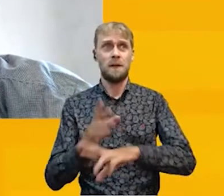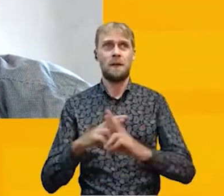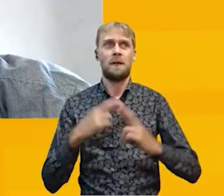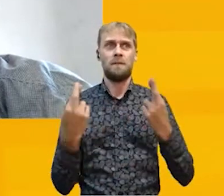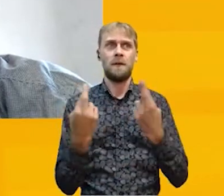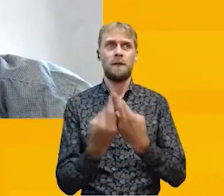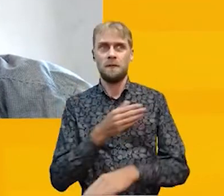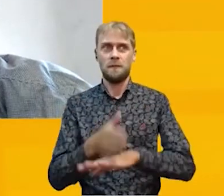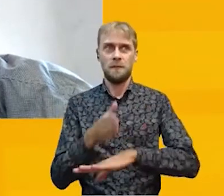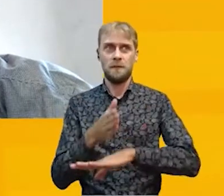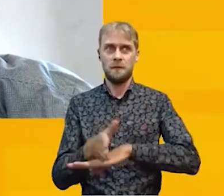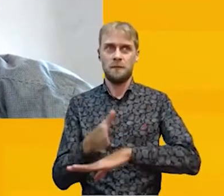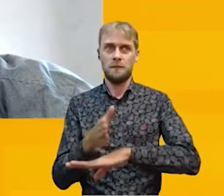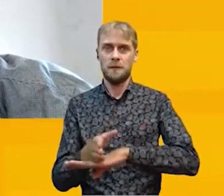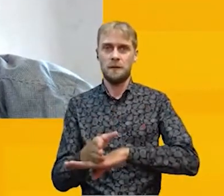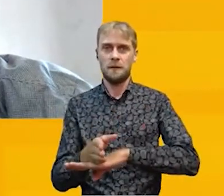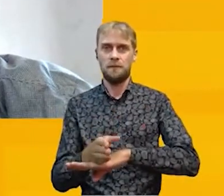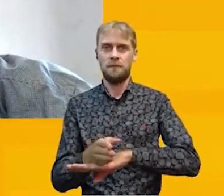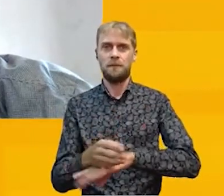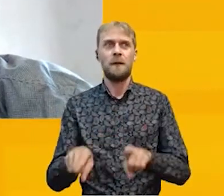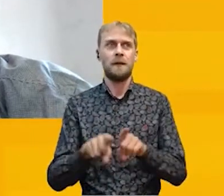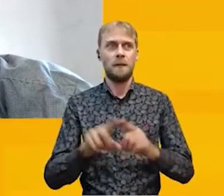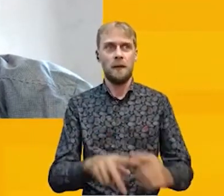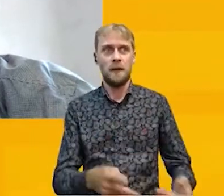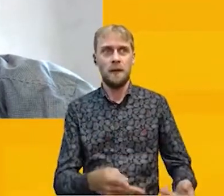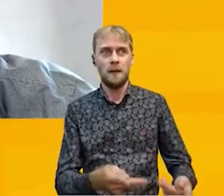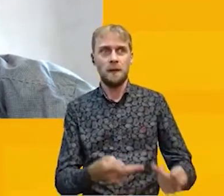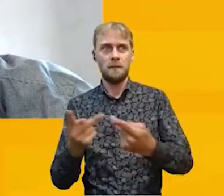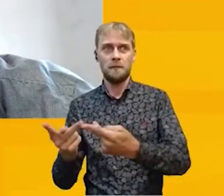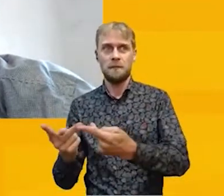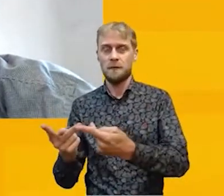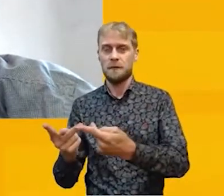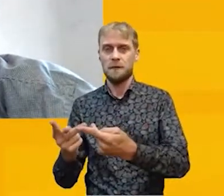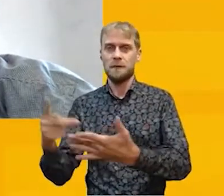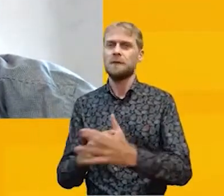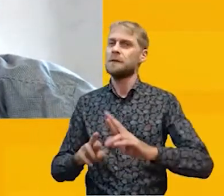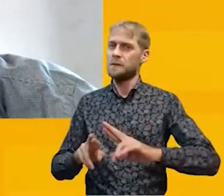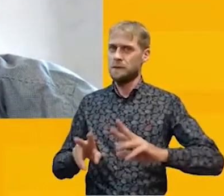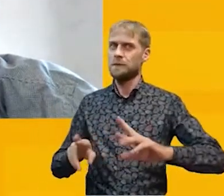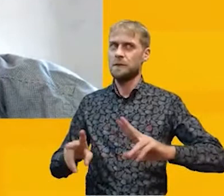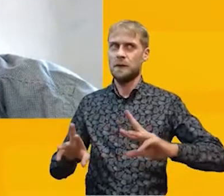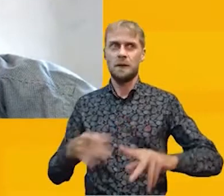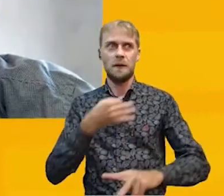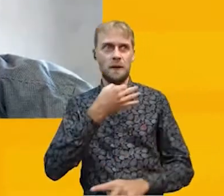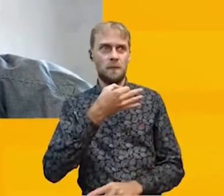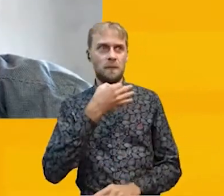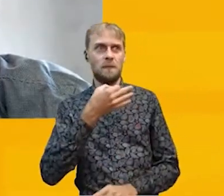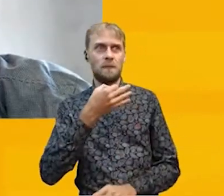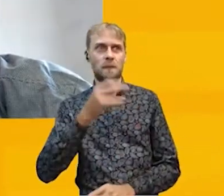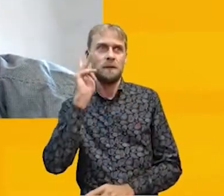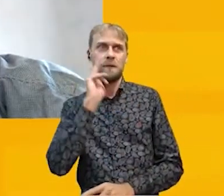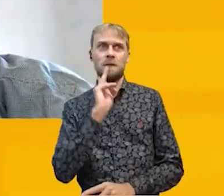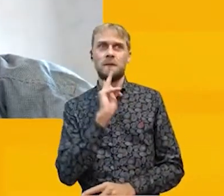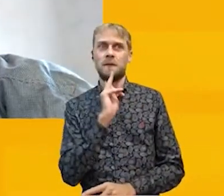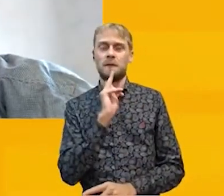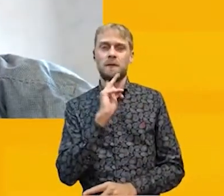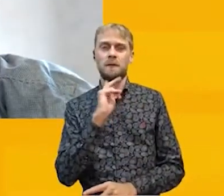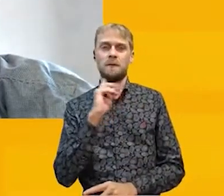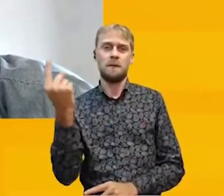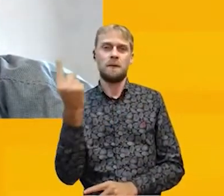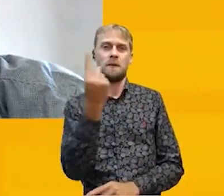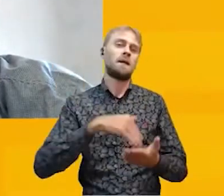visitas, como estava planejado, né? Aconteceu diferente, e a proposta do Ralum era que as